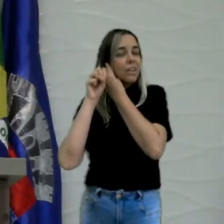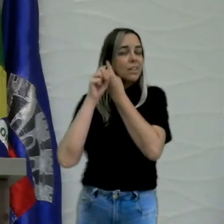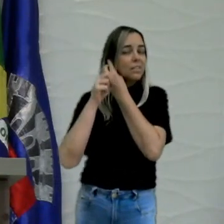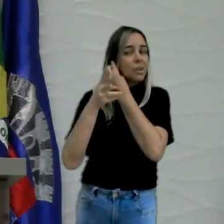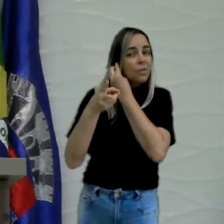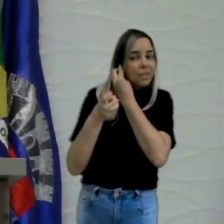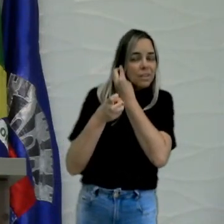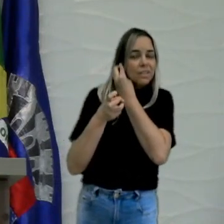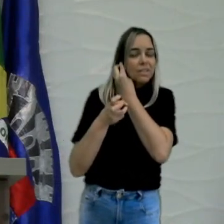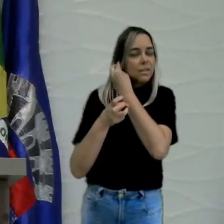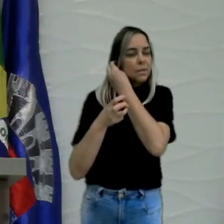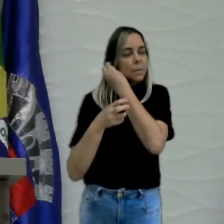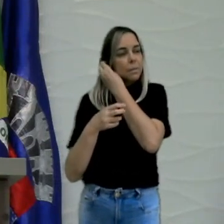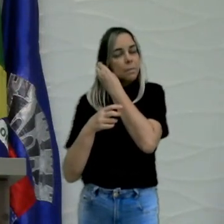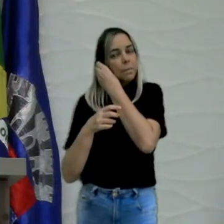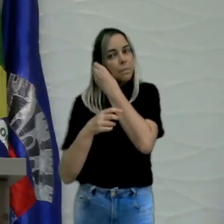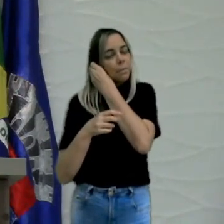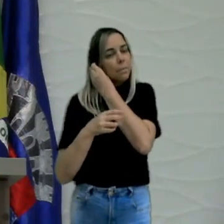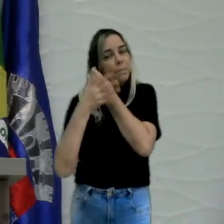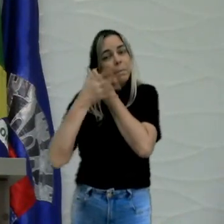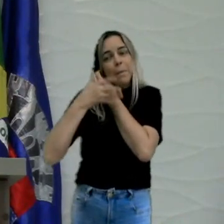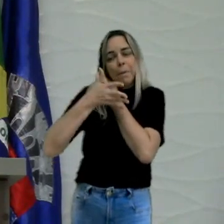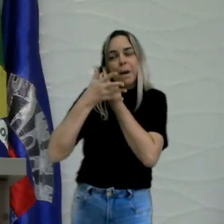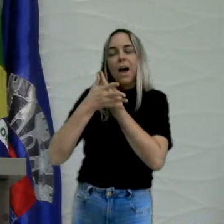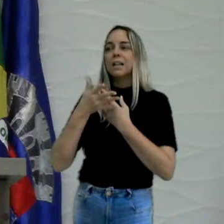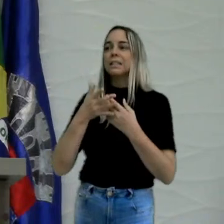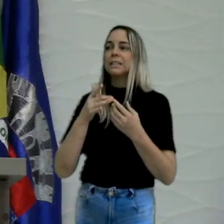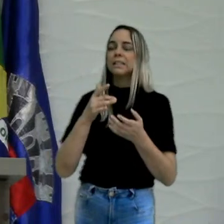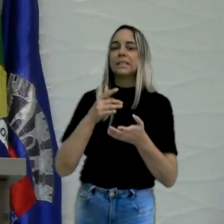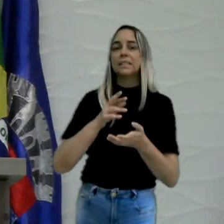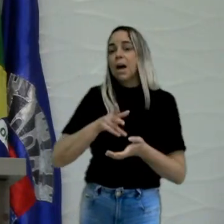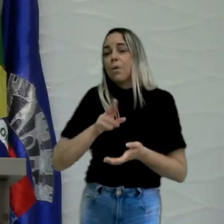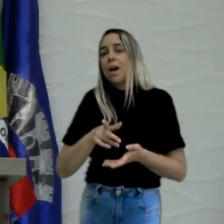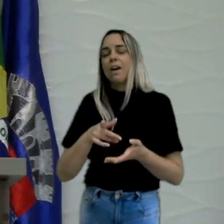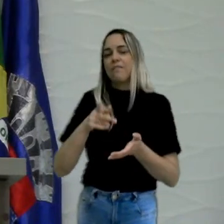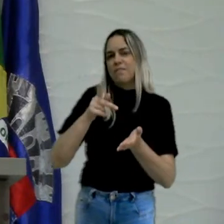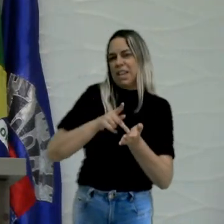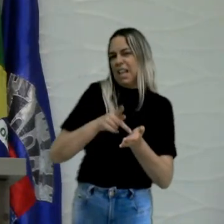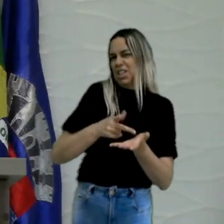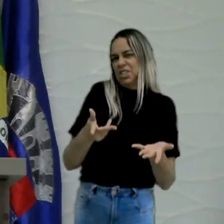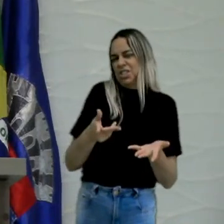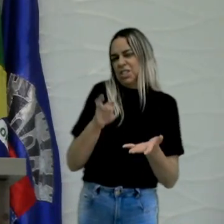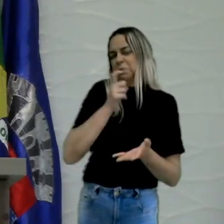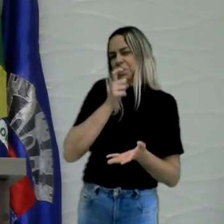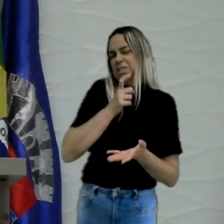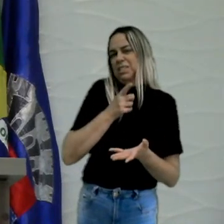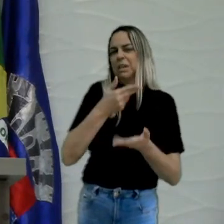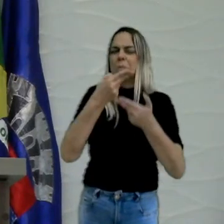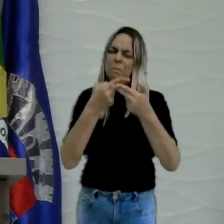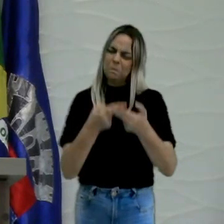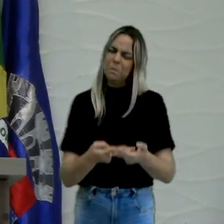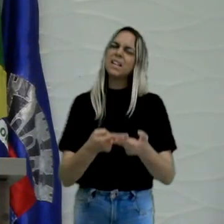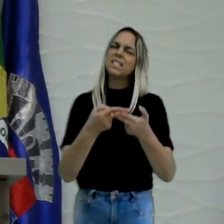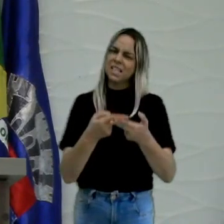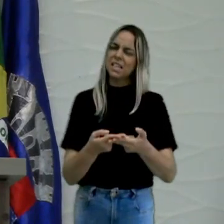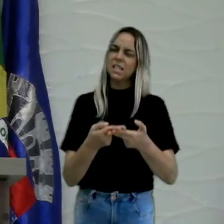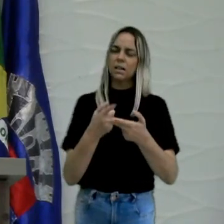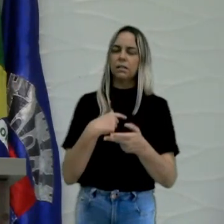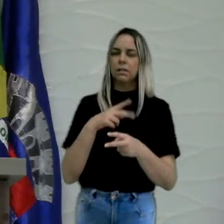ser verdadeiras de alguns vereadores nessa tribuna, tem que ter muita paciência ali